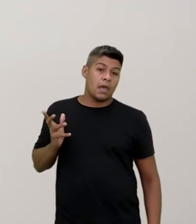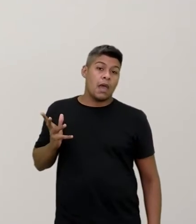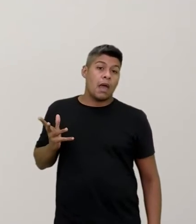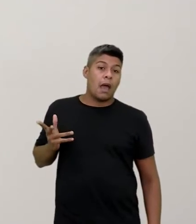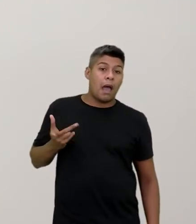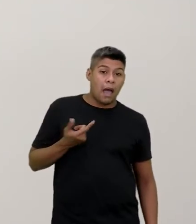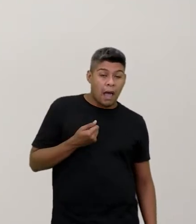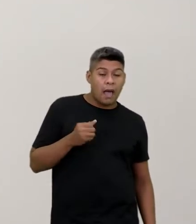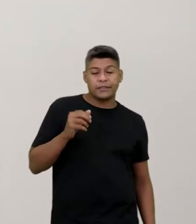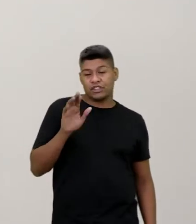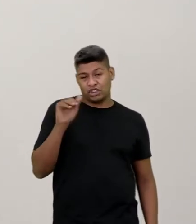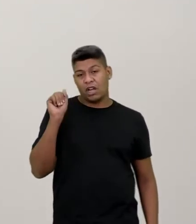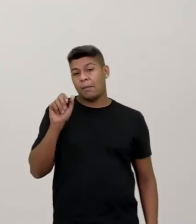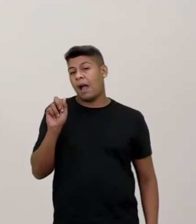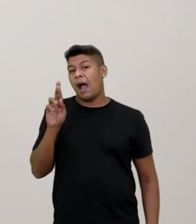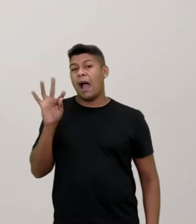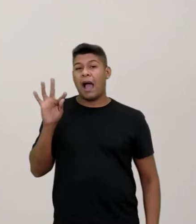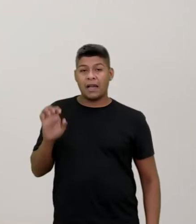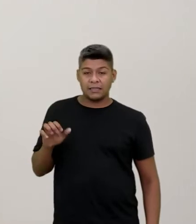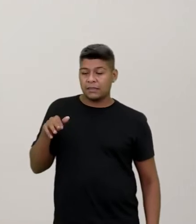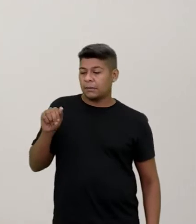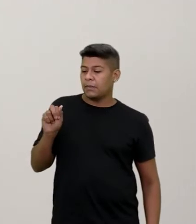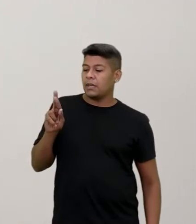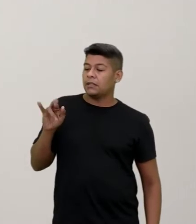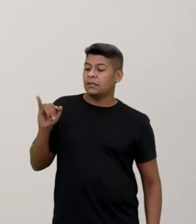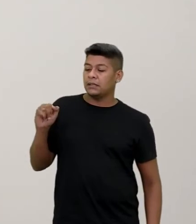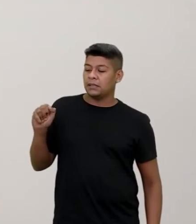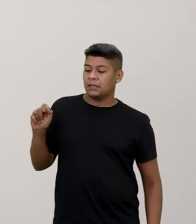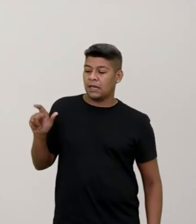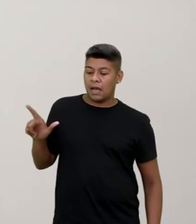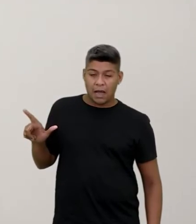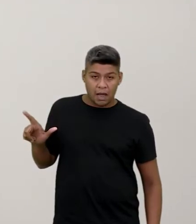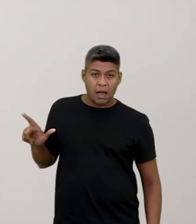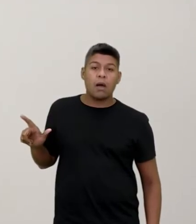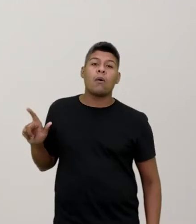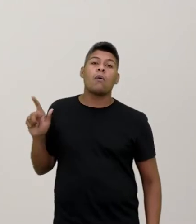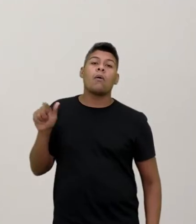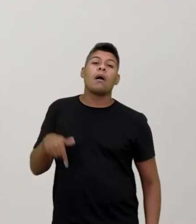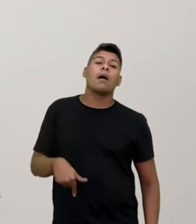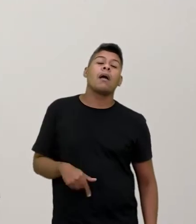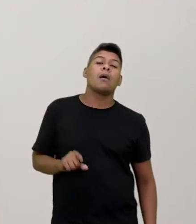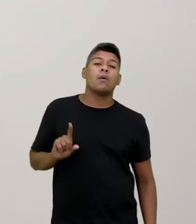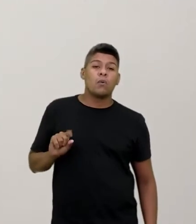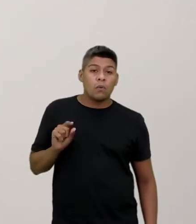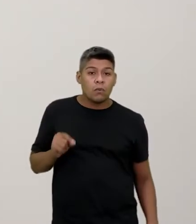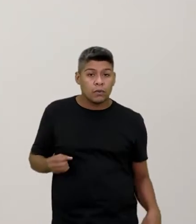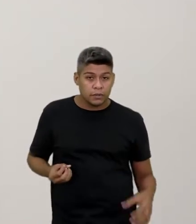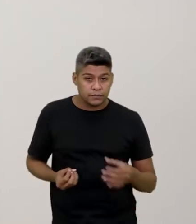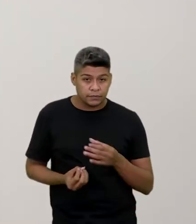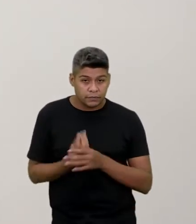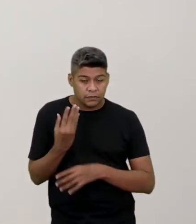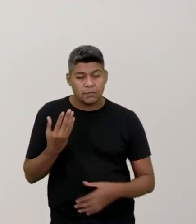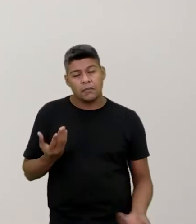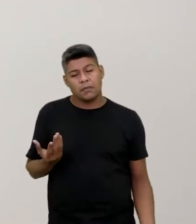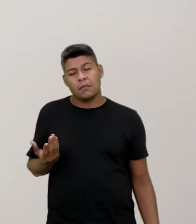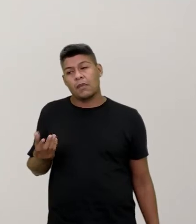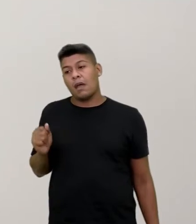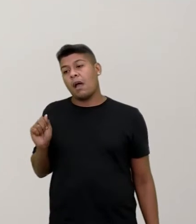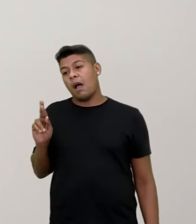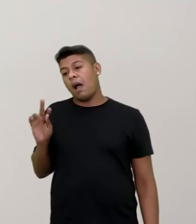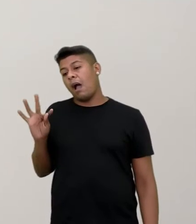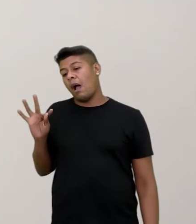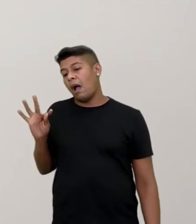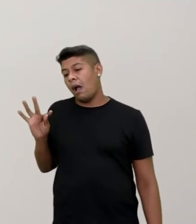marciais e tem também os esportes de combate, que são oriundos das artes marciais,